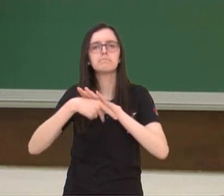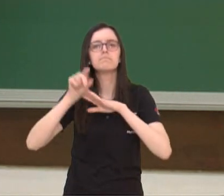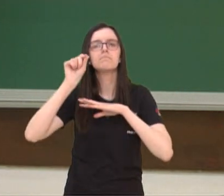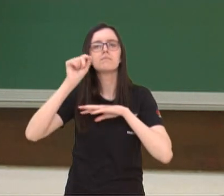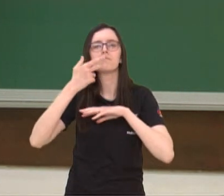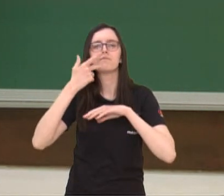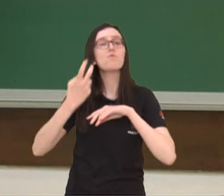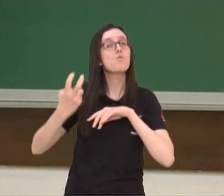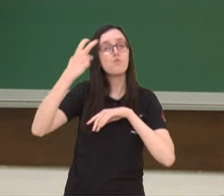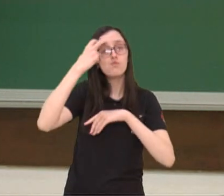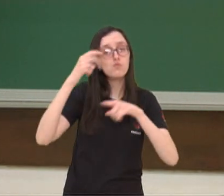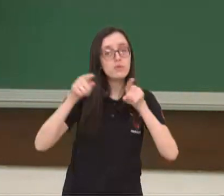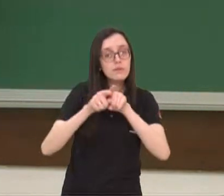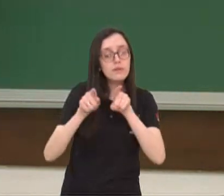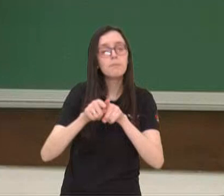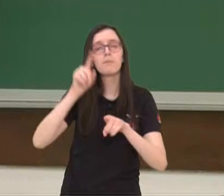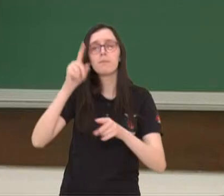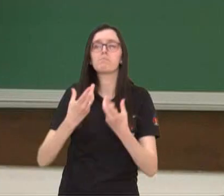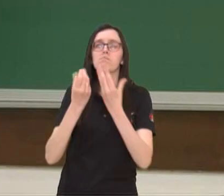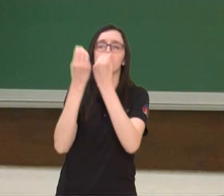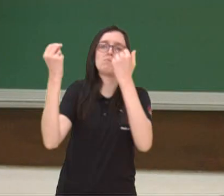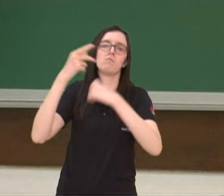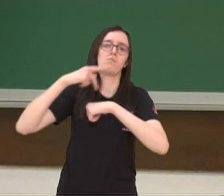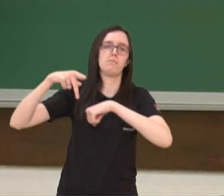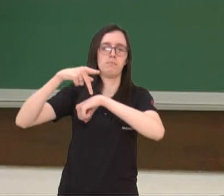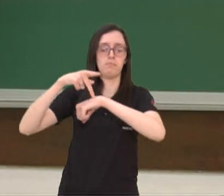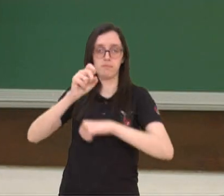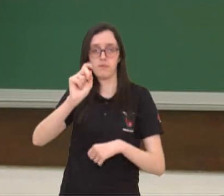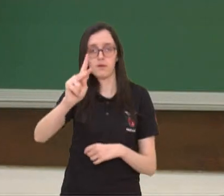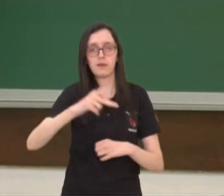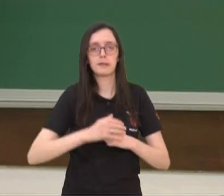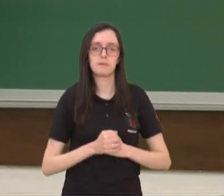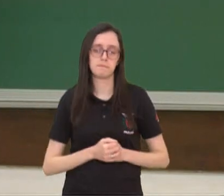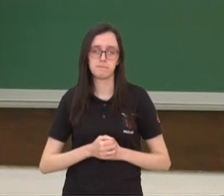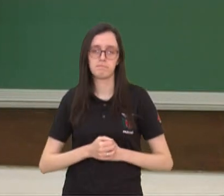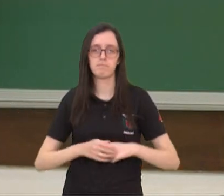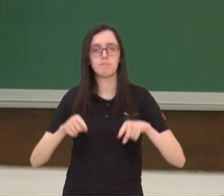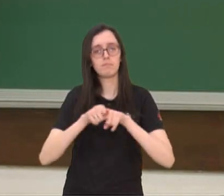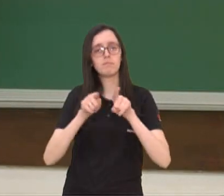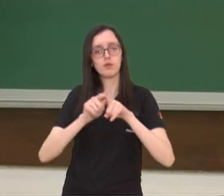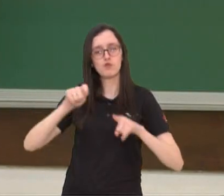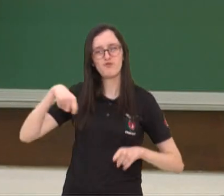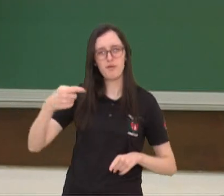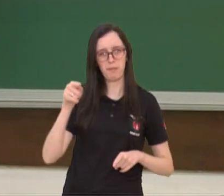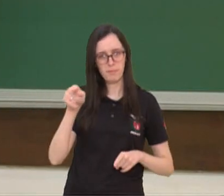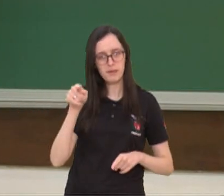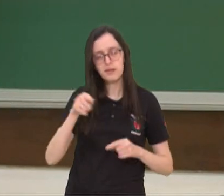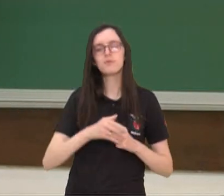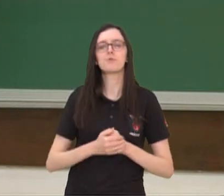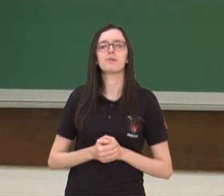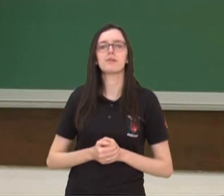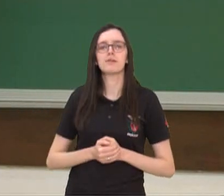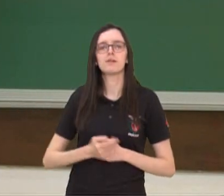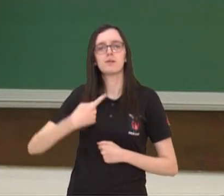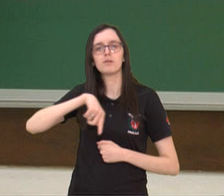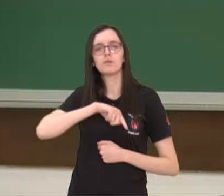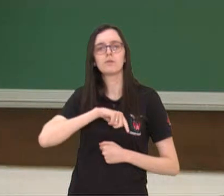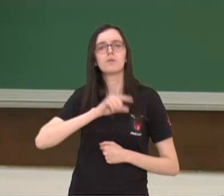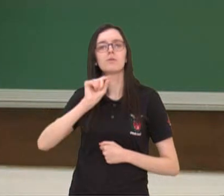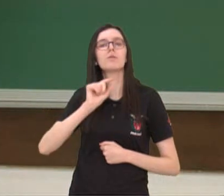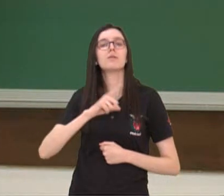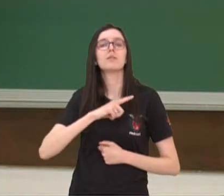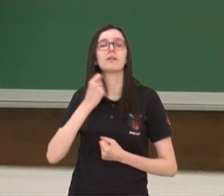questão cultural de muitos países, ok? E em função de tudo isso, né, nós vamos